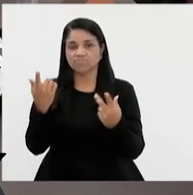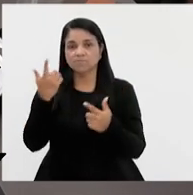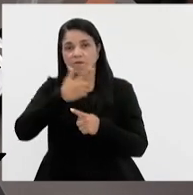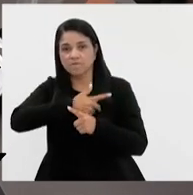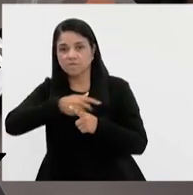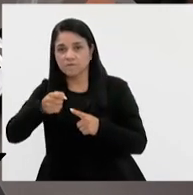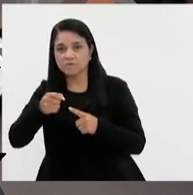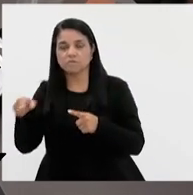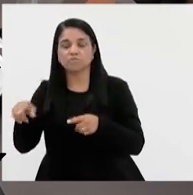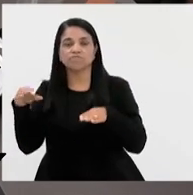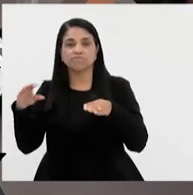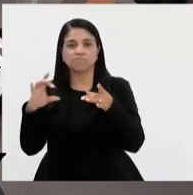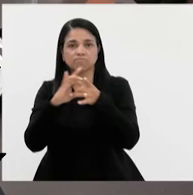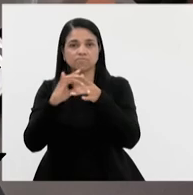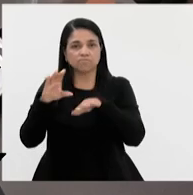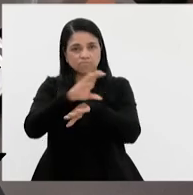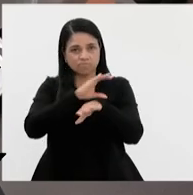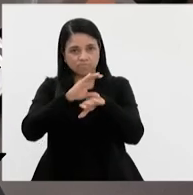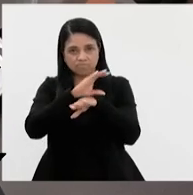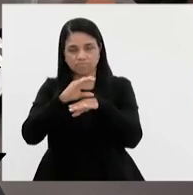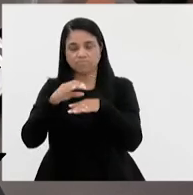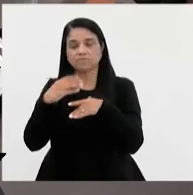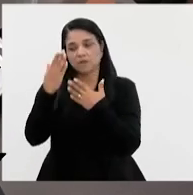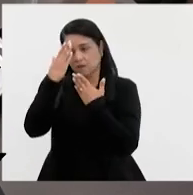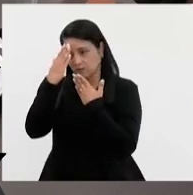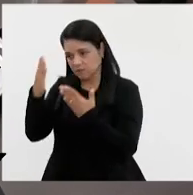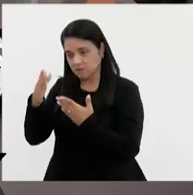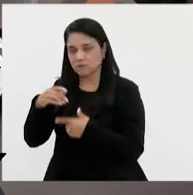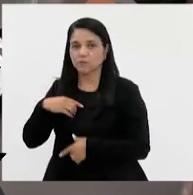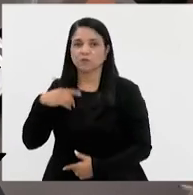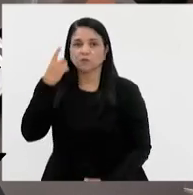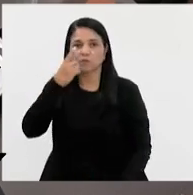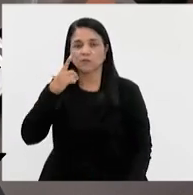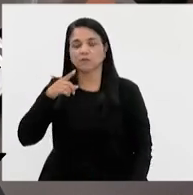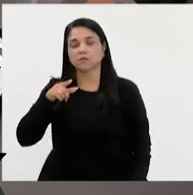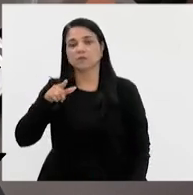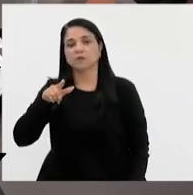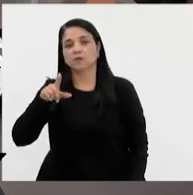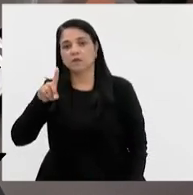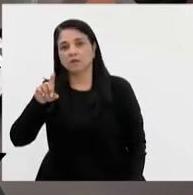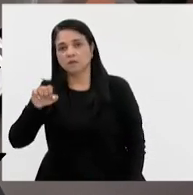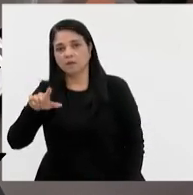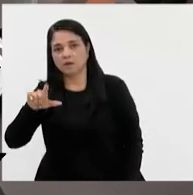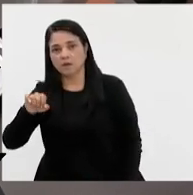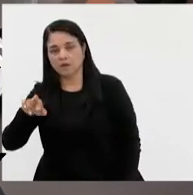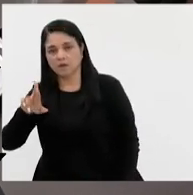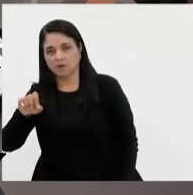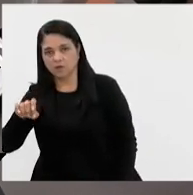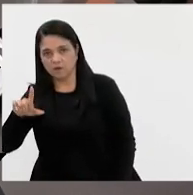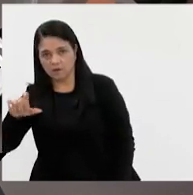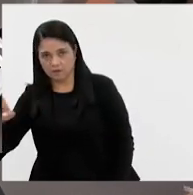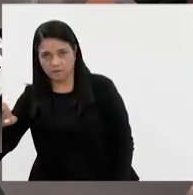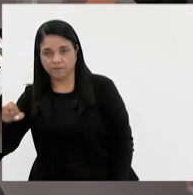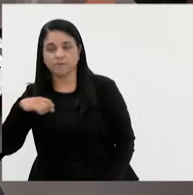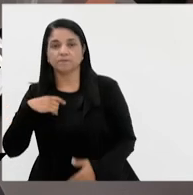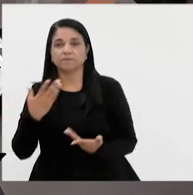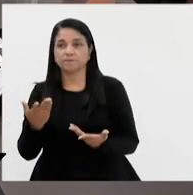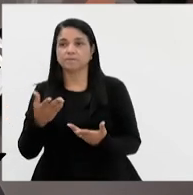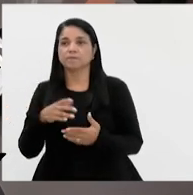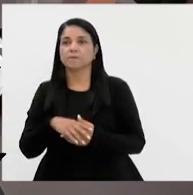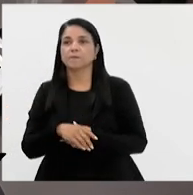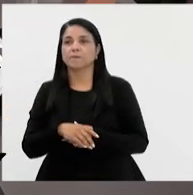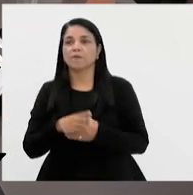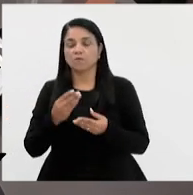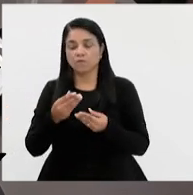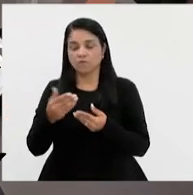pela constitucionalidade, agradecendo o deputado Delaroli pela fala. Presidente, passo os trabalhos, presidente. Vou só passar os trabalhos para o deputado. Não, senhor presidente.